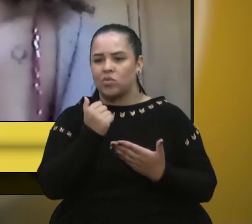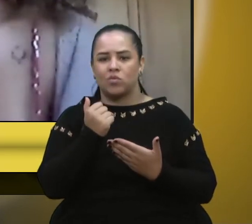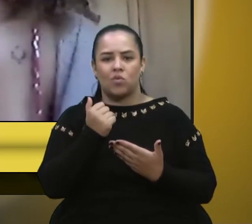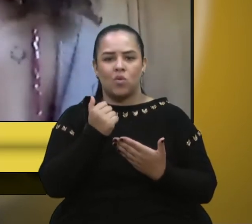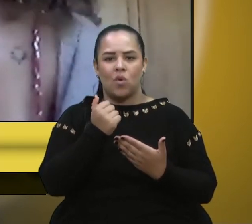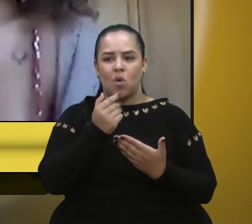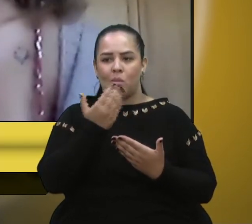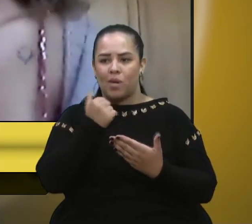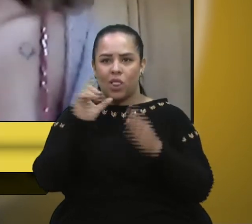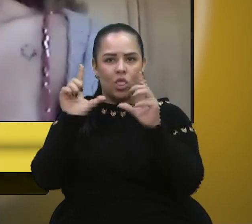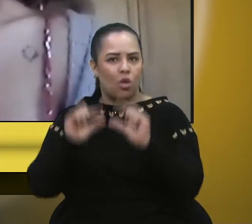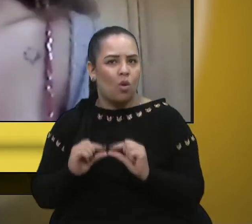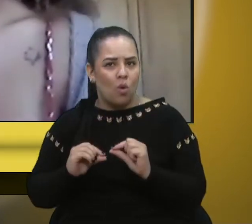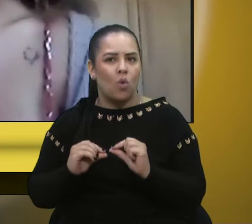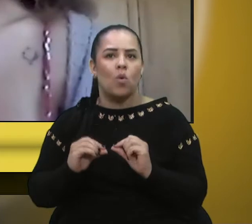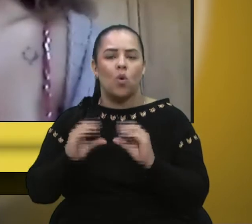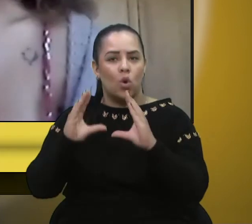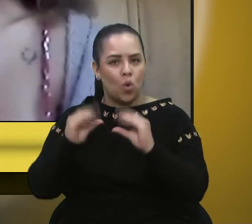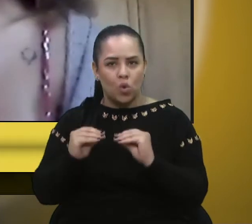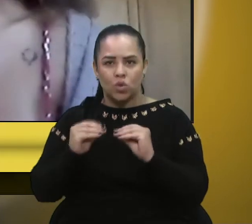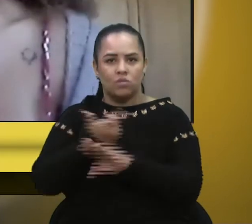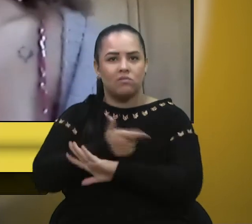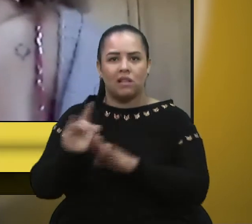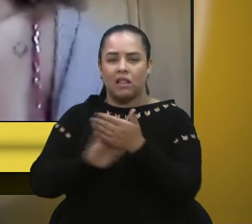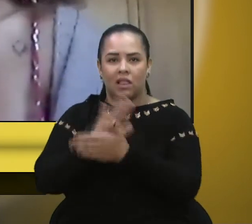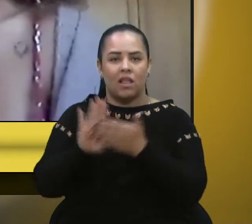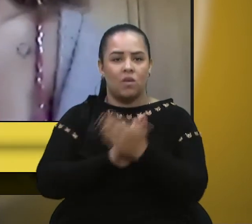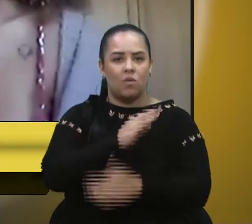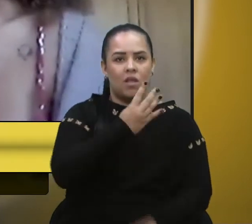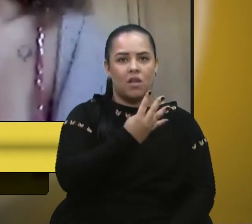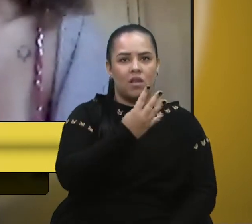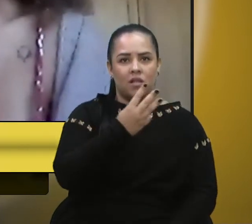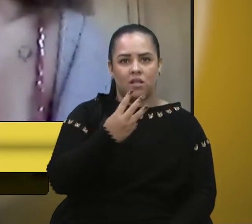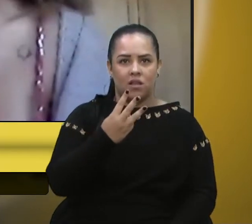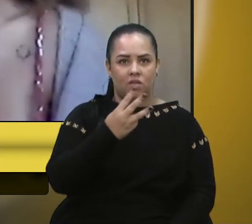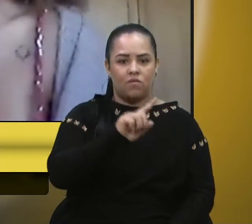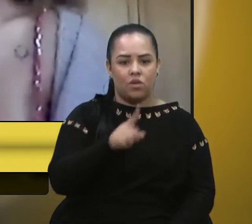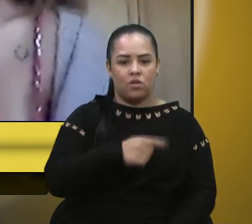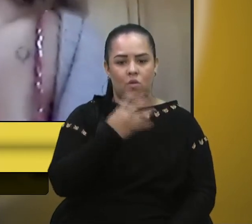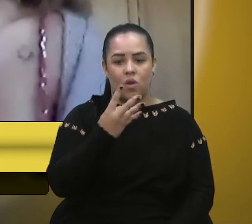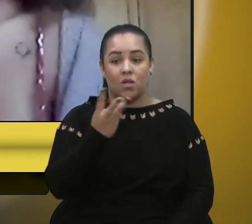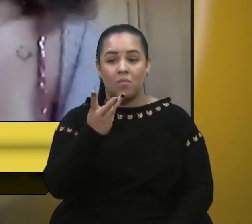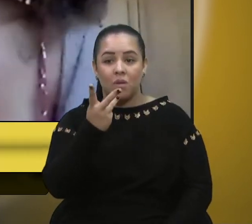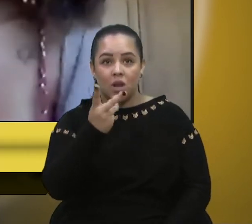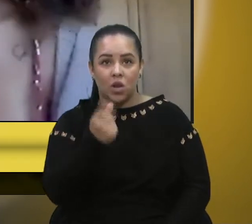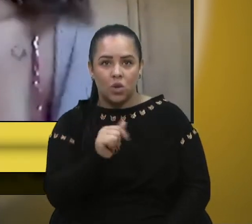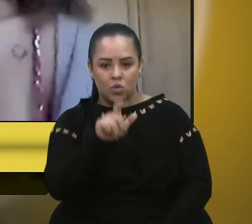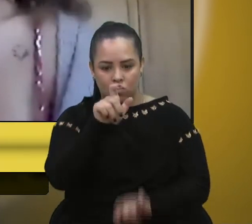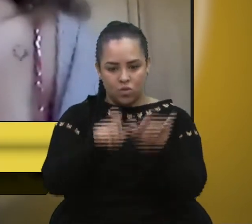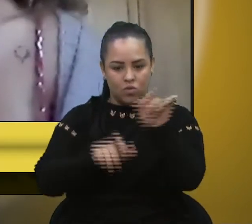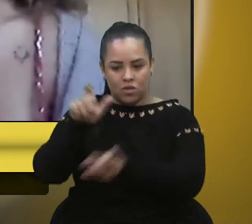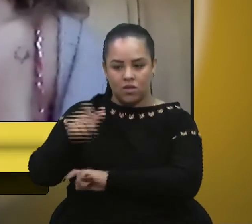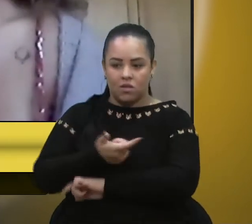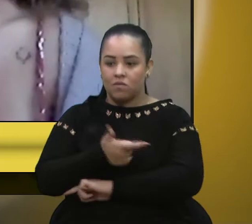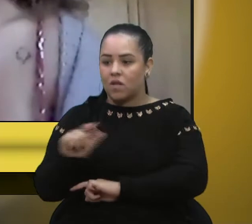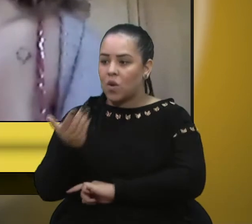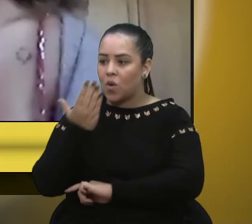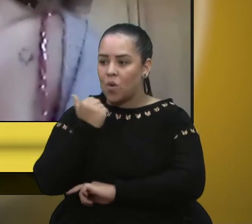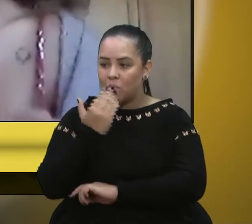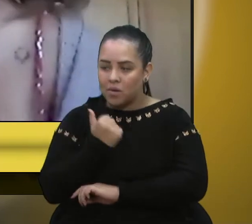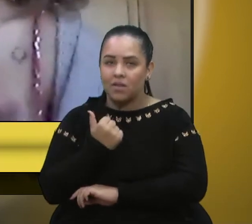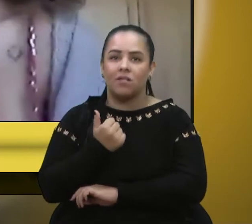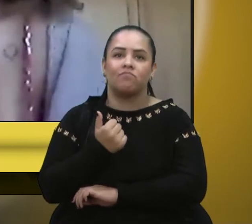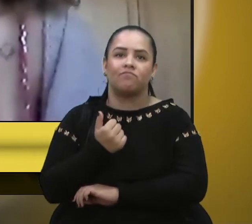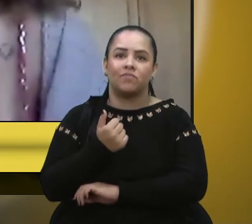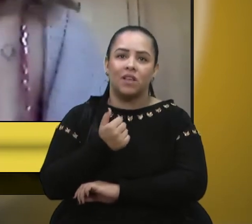suas famílias. Nós temos 43,4 milhões de pessoas que não têm alimento suficiente, ou seja,